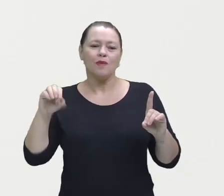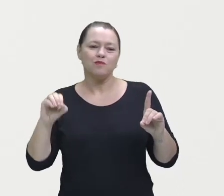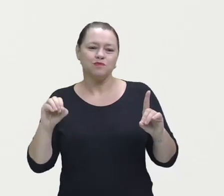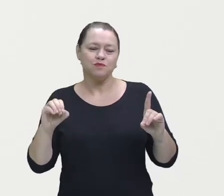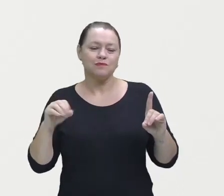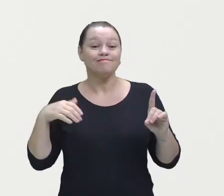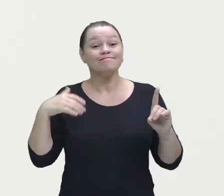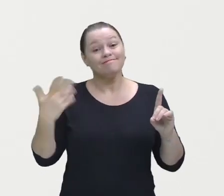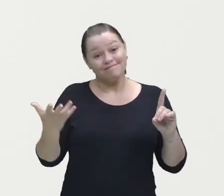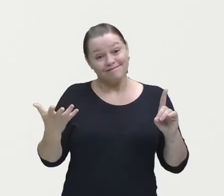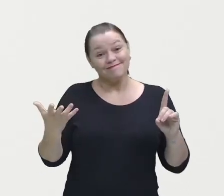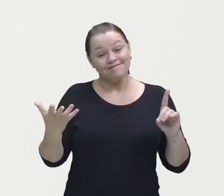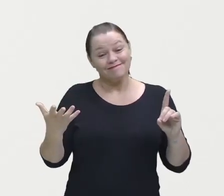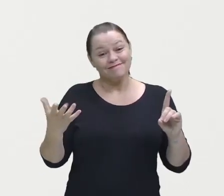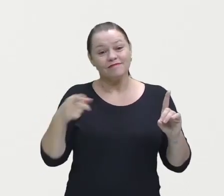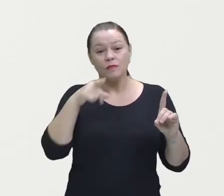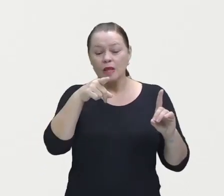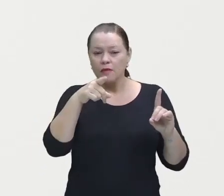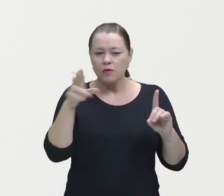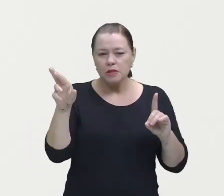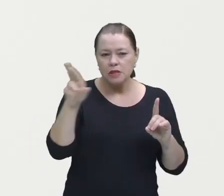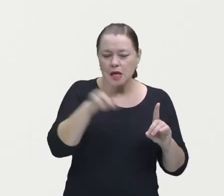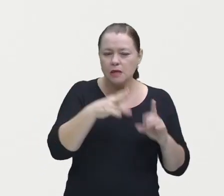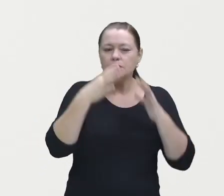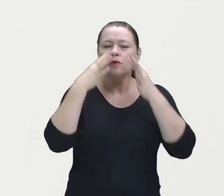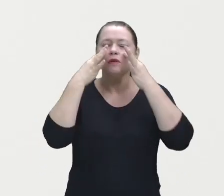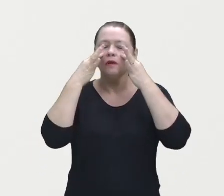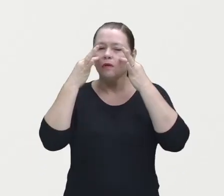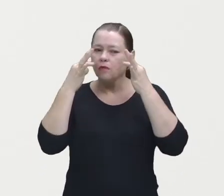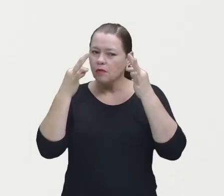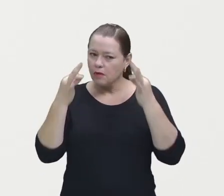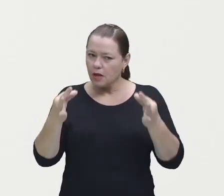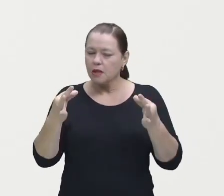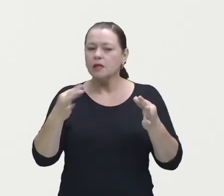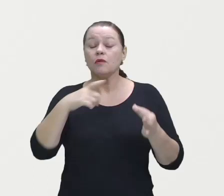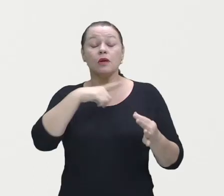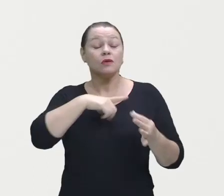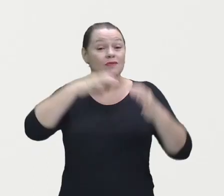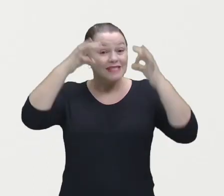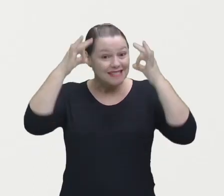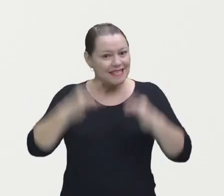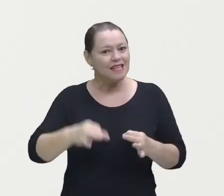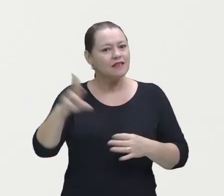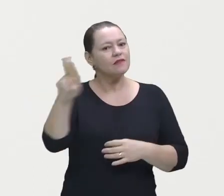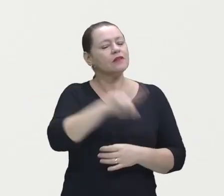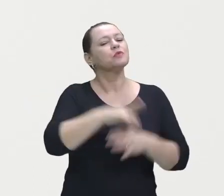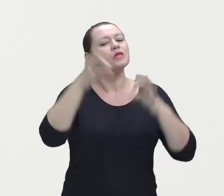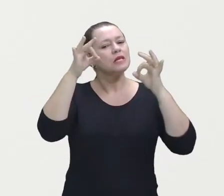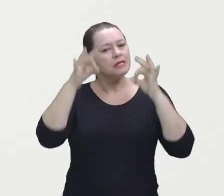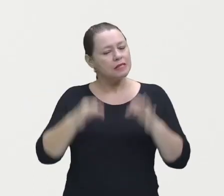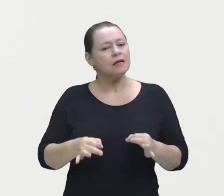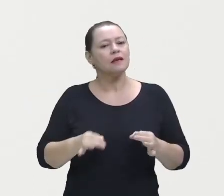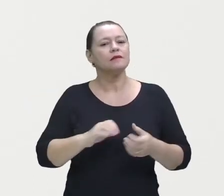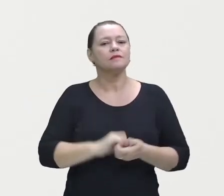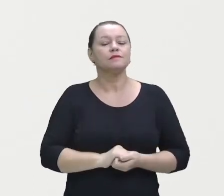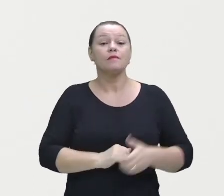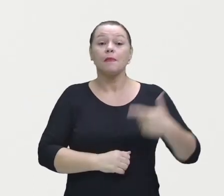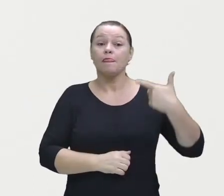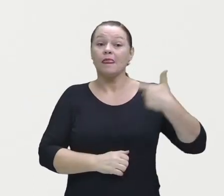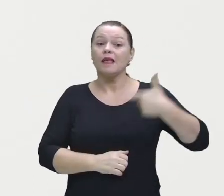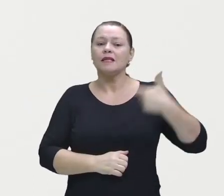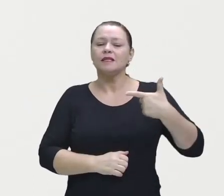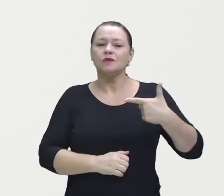papão. Faça com muita atenção, que eu sei que você vai acertar. Vamos ver qual é a nossa segunda questão?